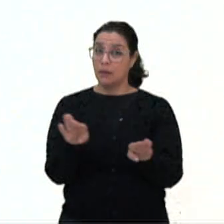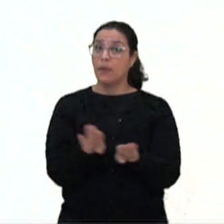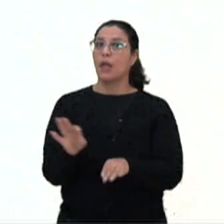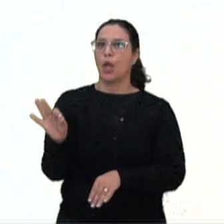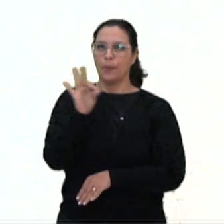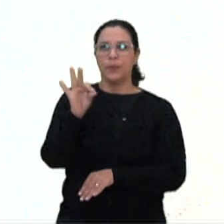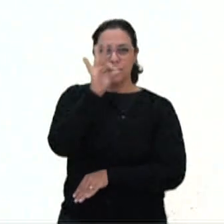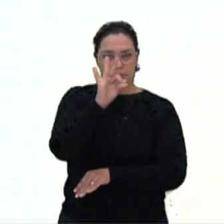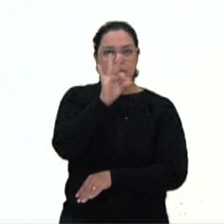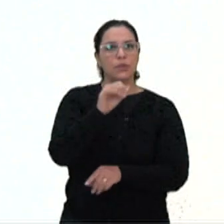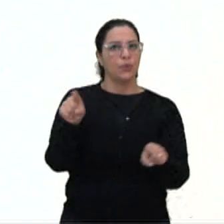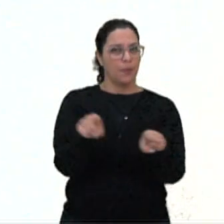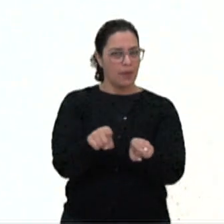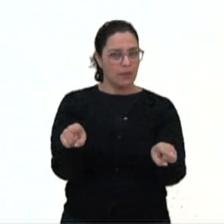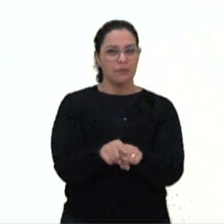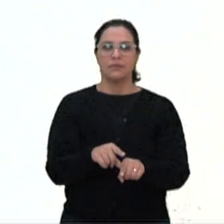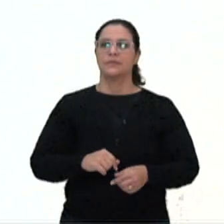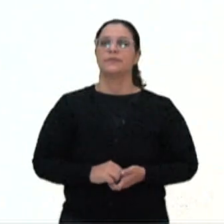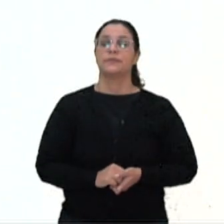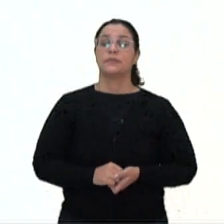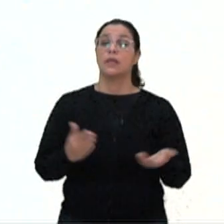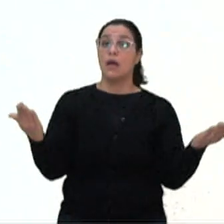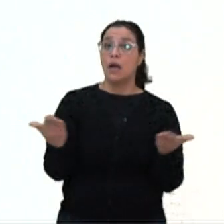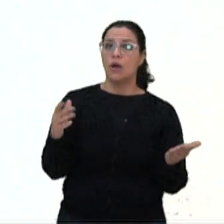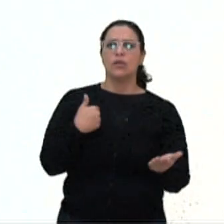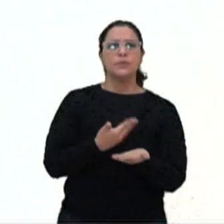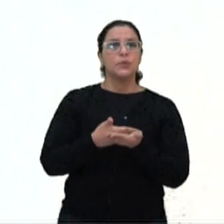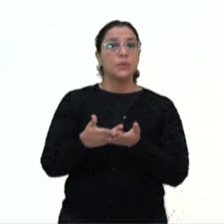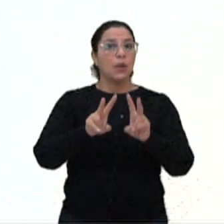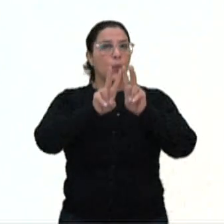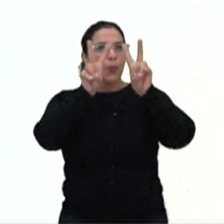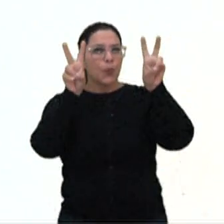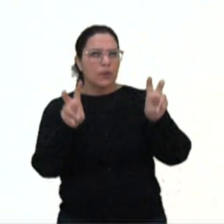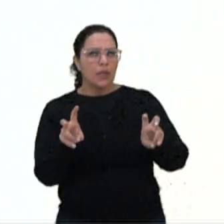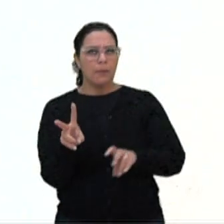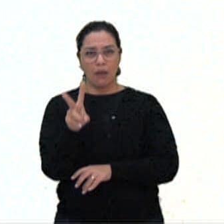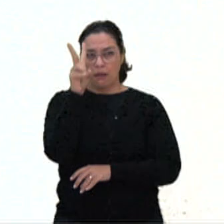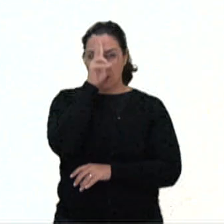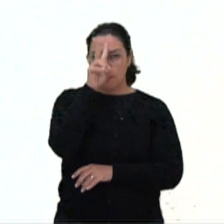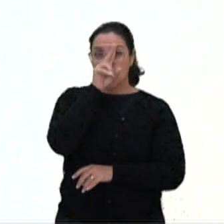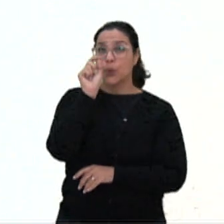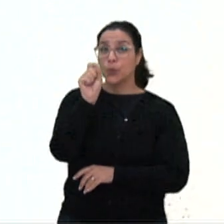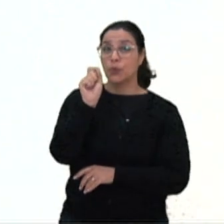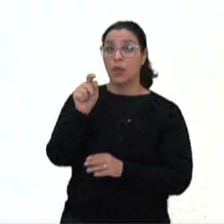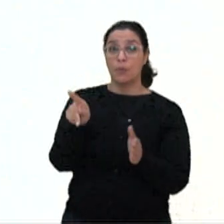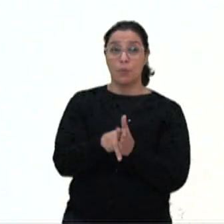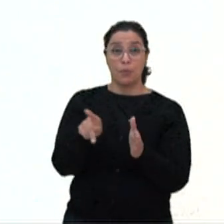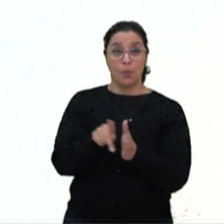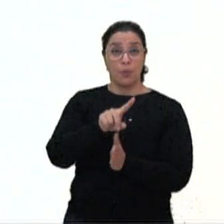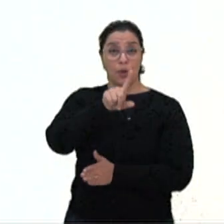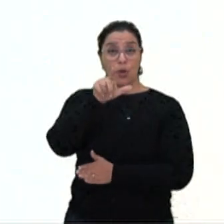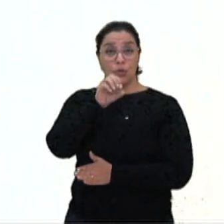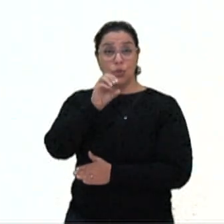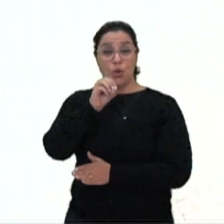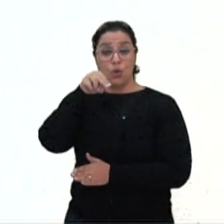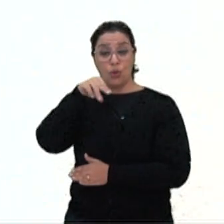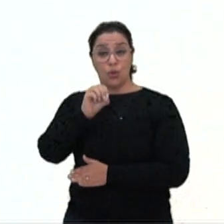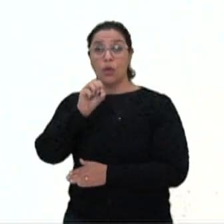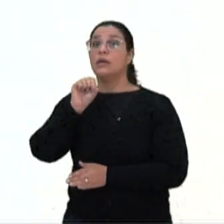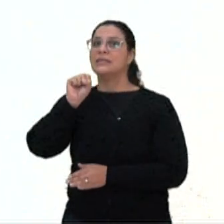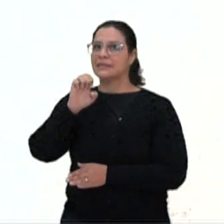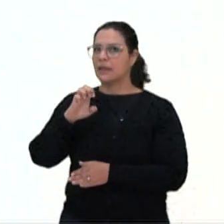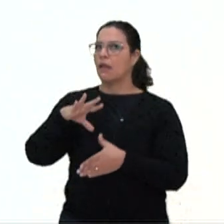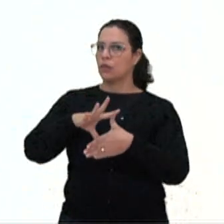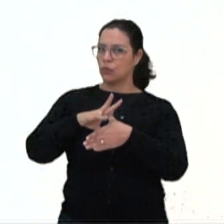transmitida pela Aedes, tá? Vamos começar a matéria aqui, gente. Lembrando, é uma zoonose, né? Todas essas doenças